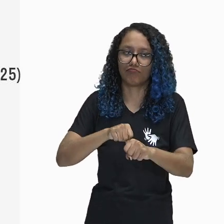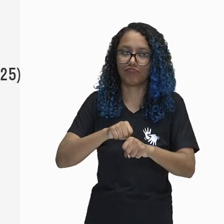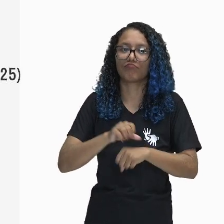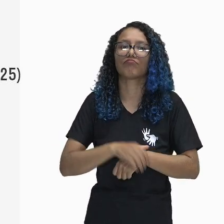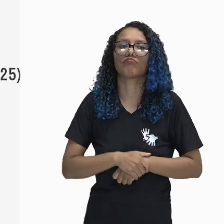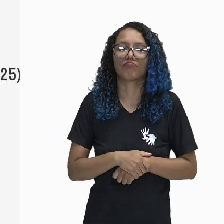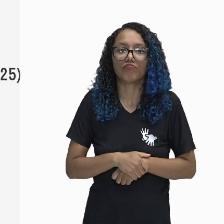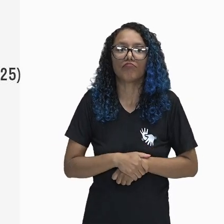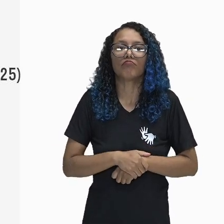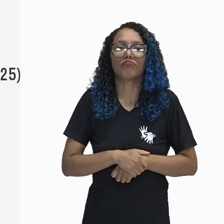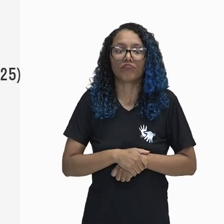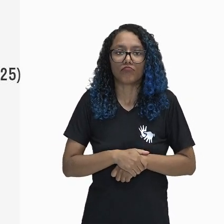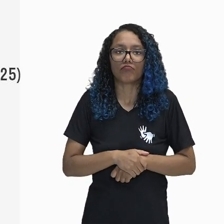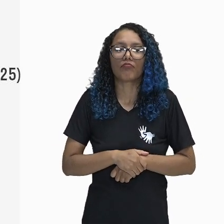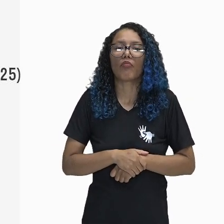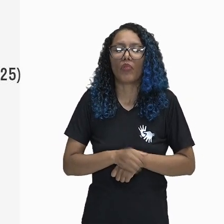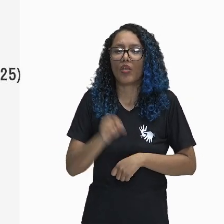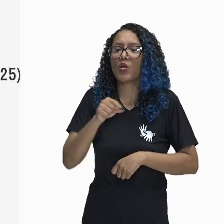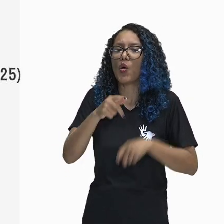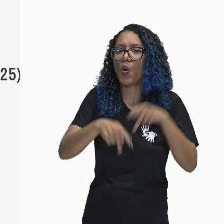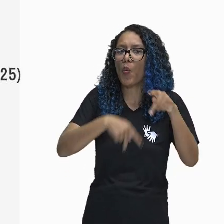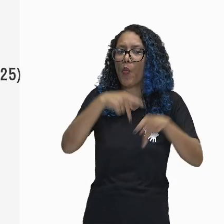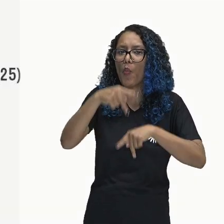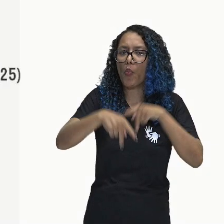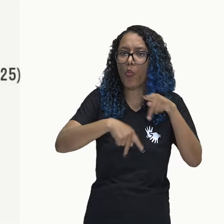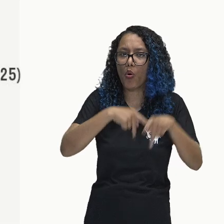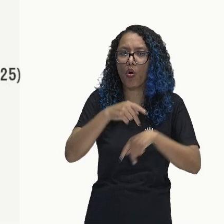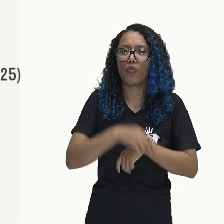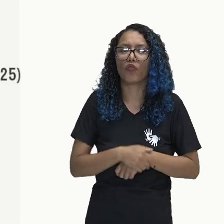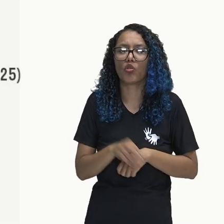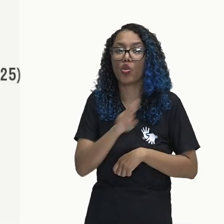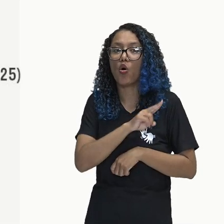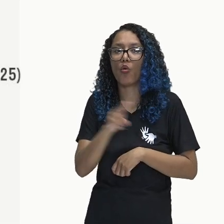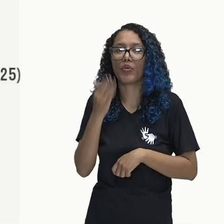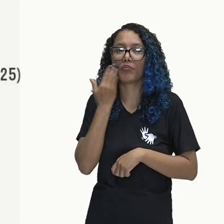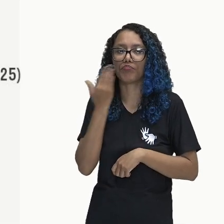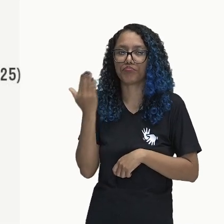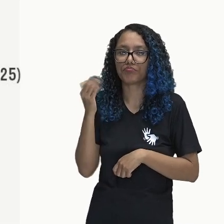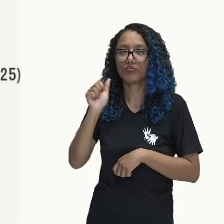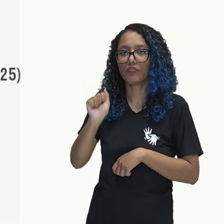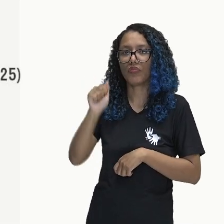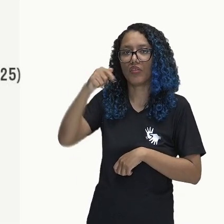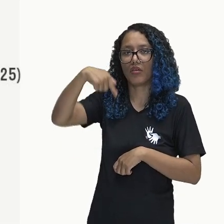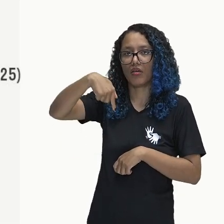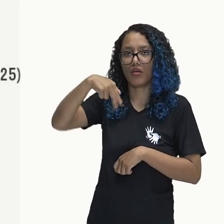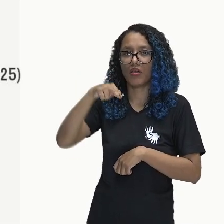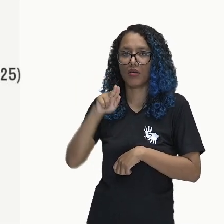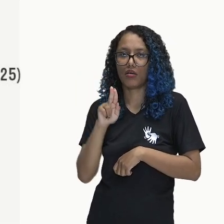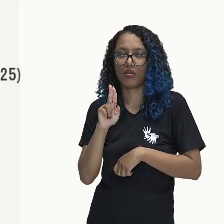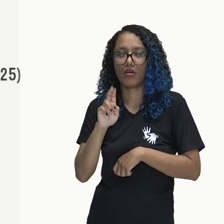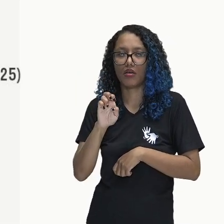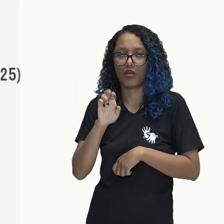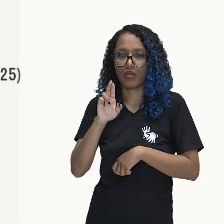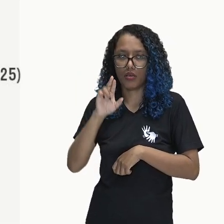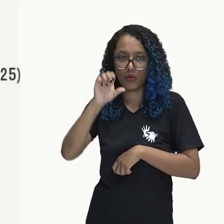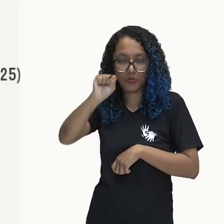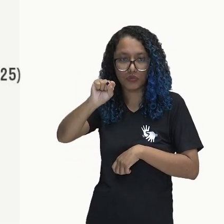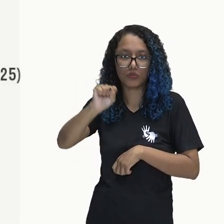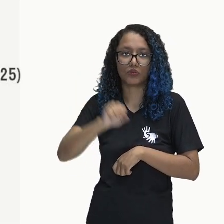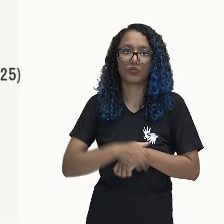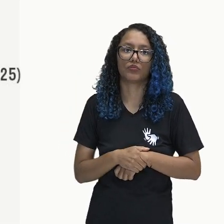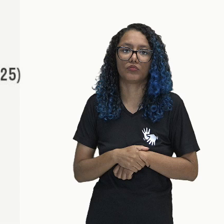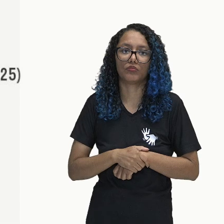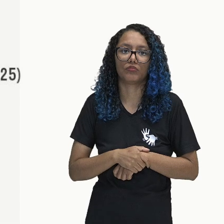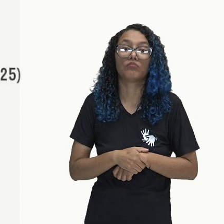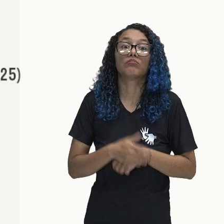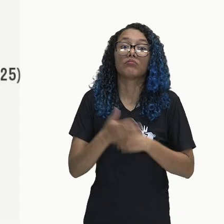esses povos, por assim dizer, eram conhecidos como os aqueus, tá, gente? É interessante citar para vocês que é um